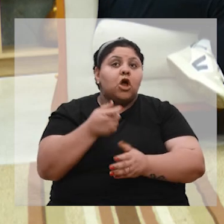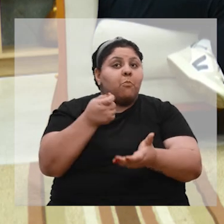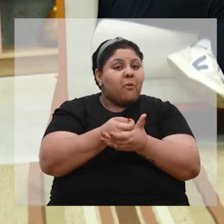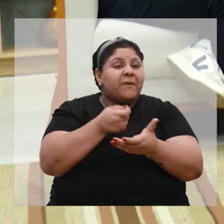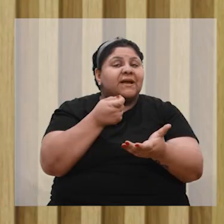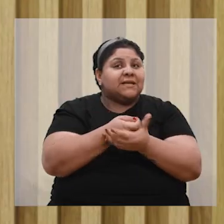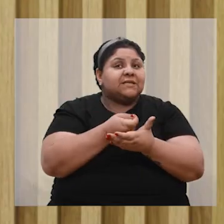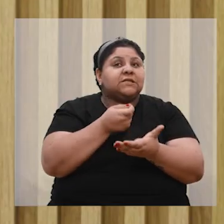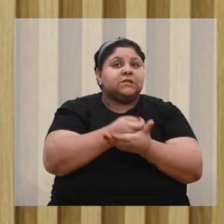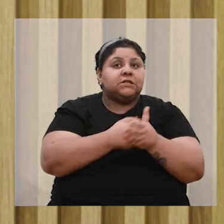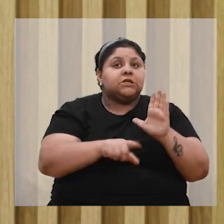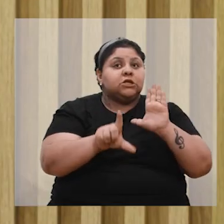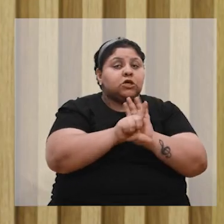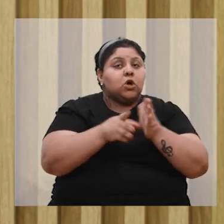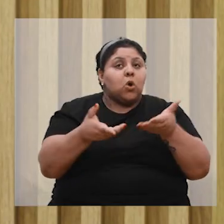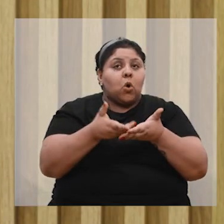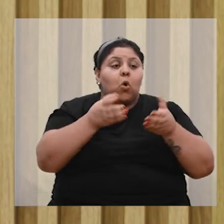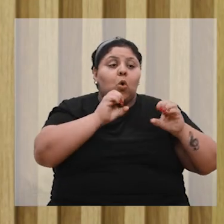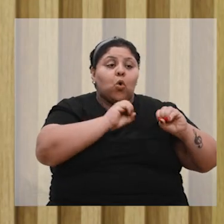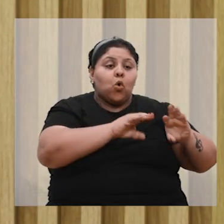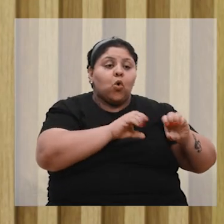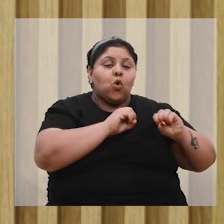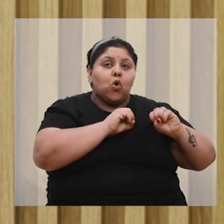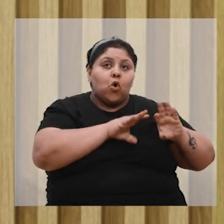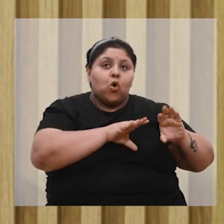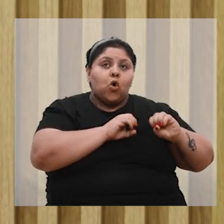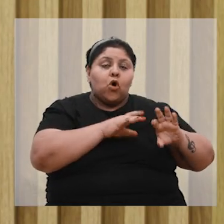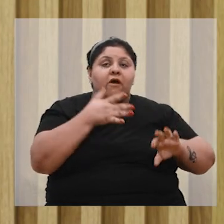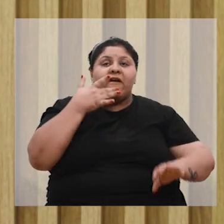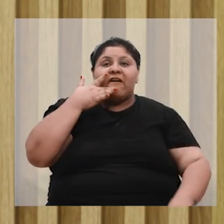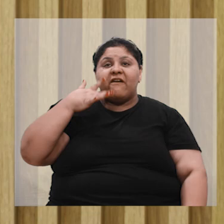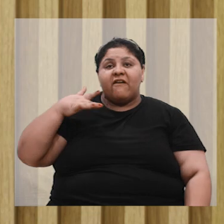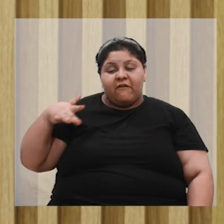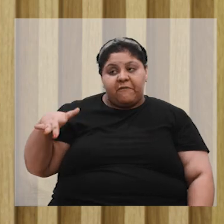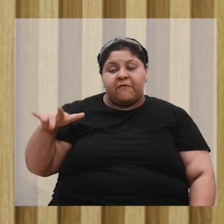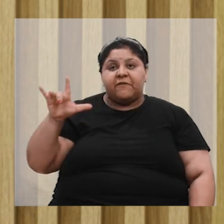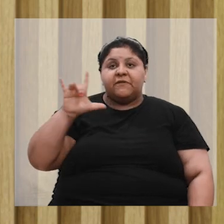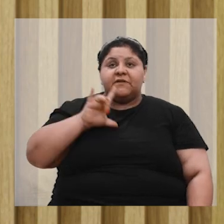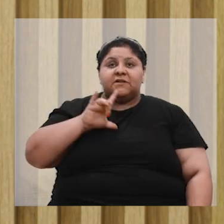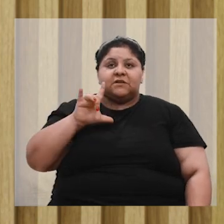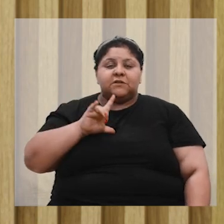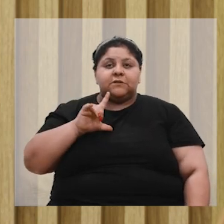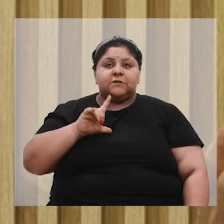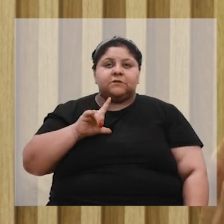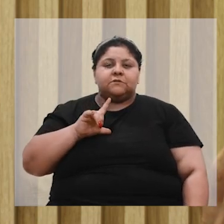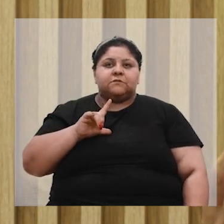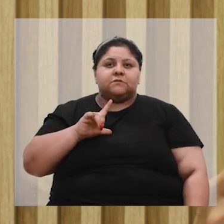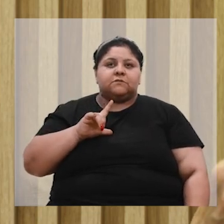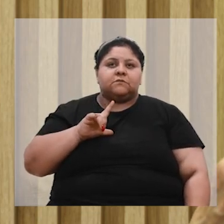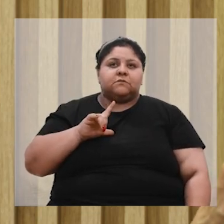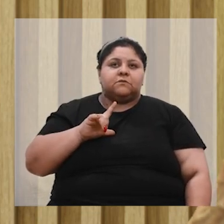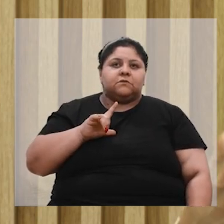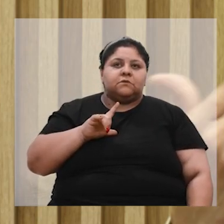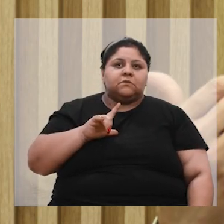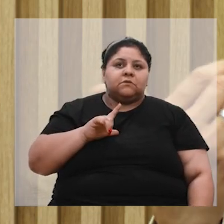mas é uma obrigação legal. Hoje a educação, o processo educativo, a educação de nossas crianças, ela tem um